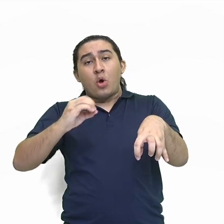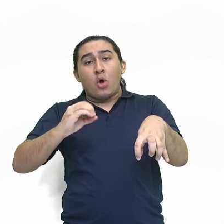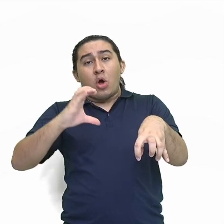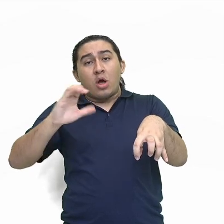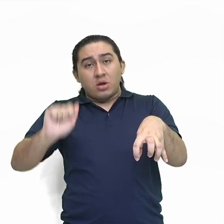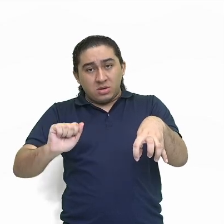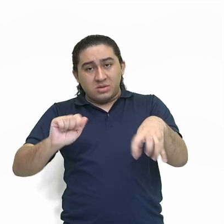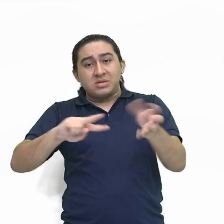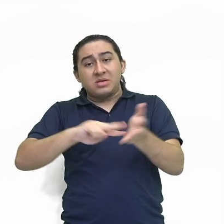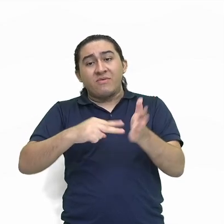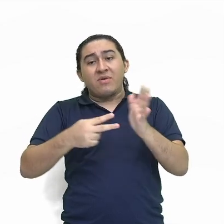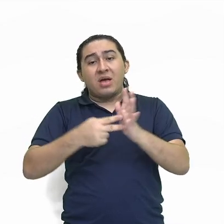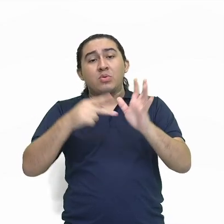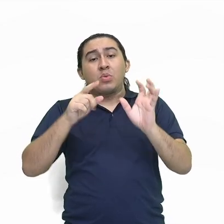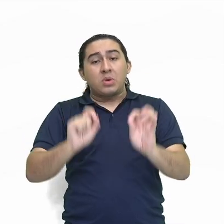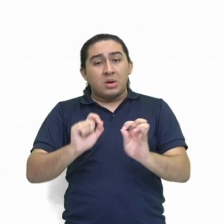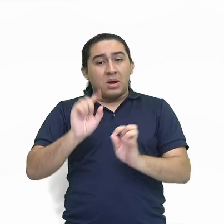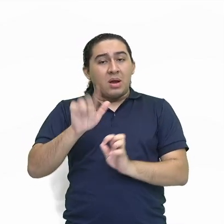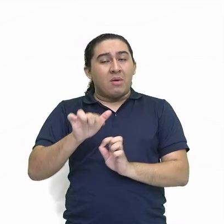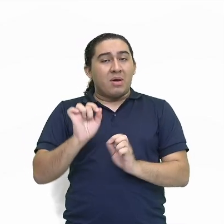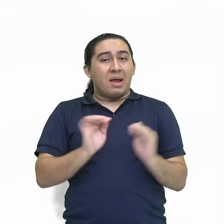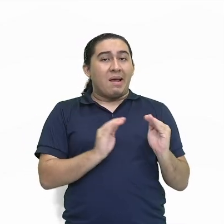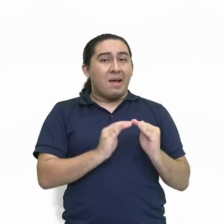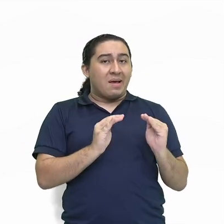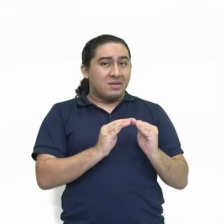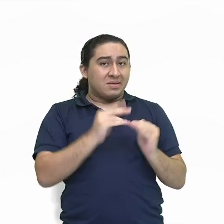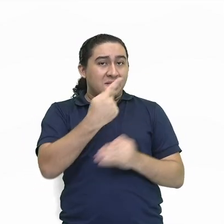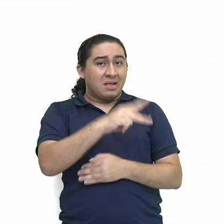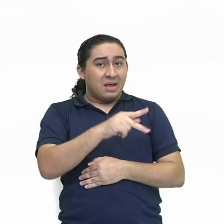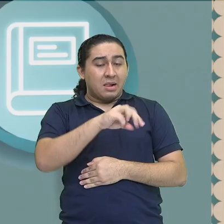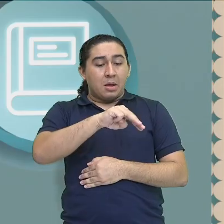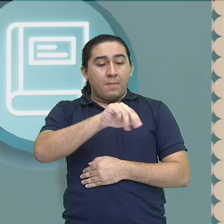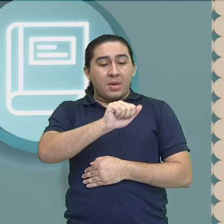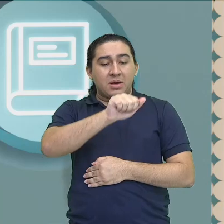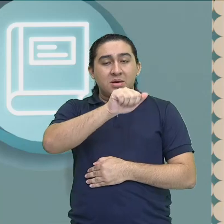cujo significado é a casa de Mani.